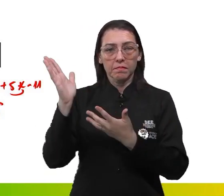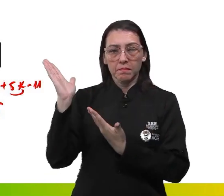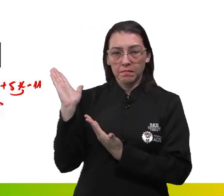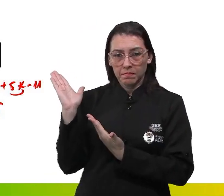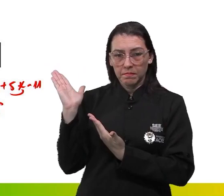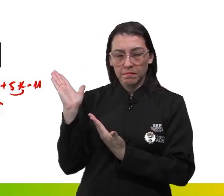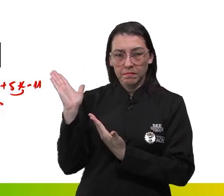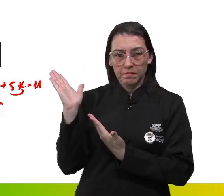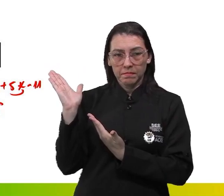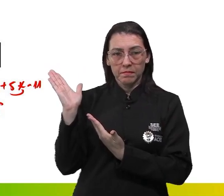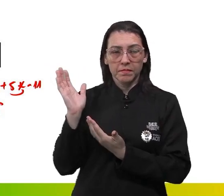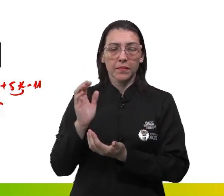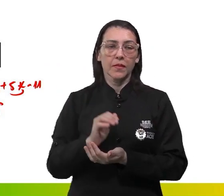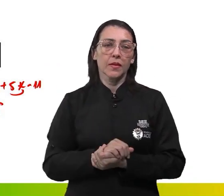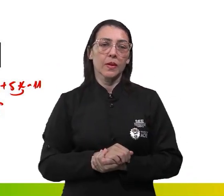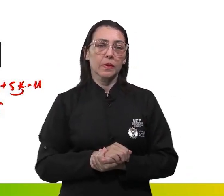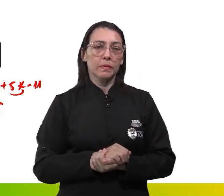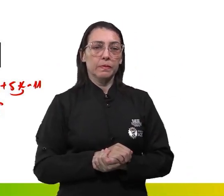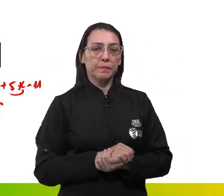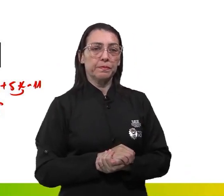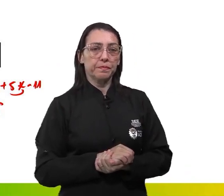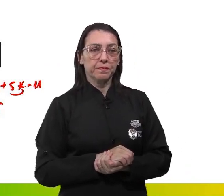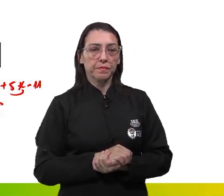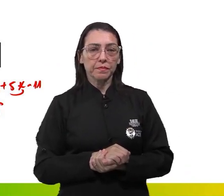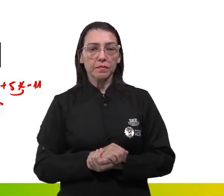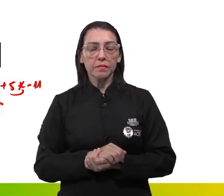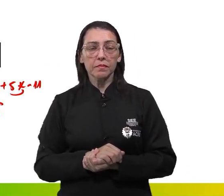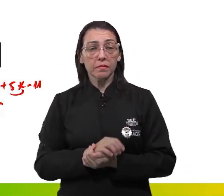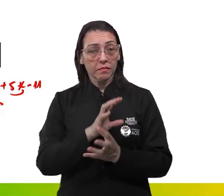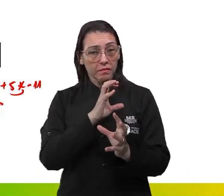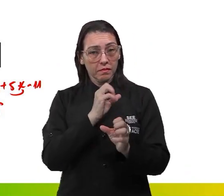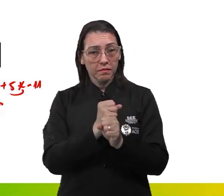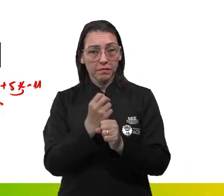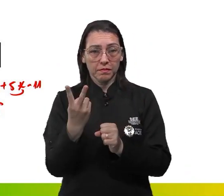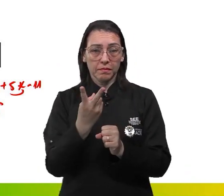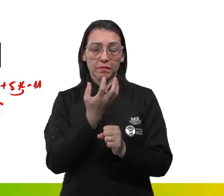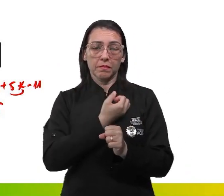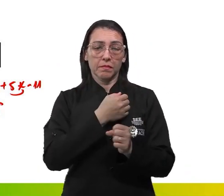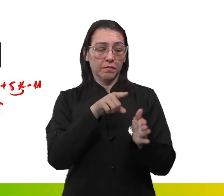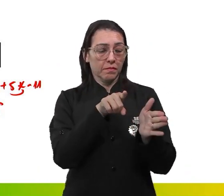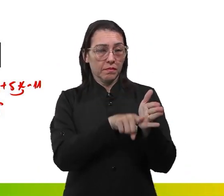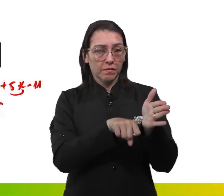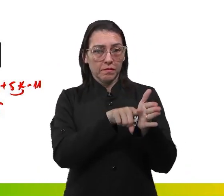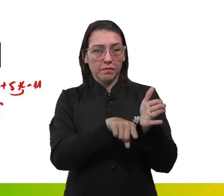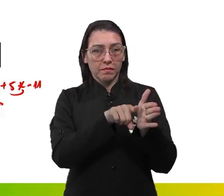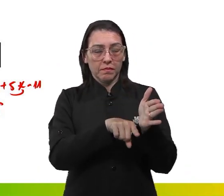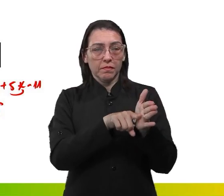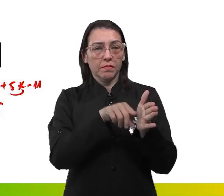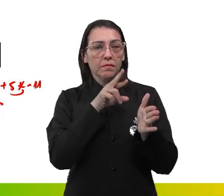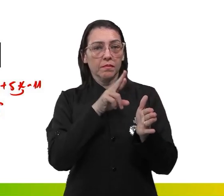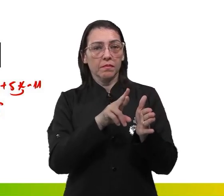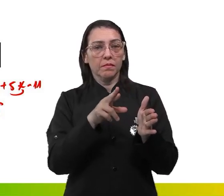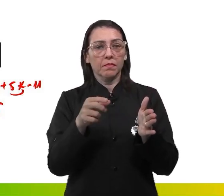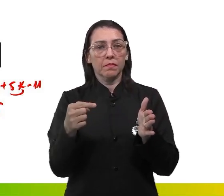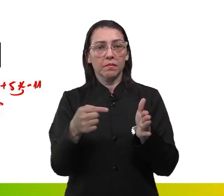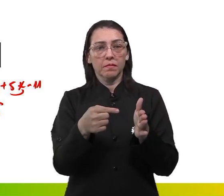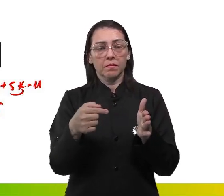11 mais menos 3. Você está somando dois números negativos. E o resultado é